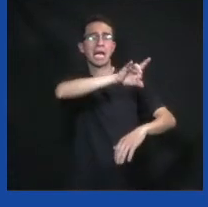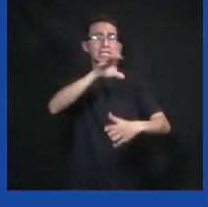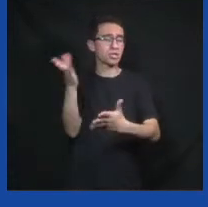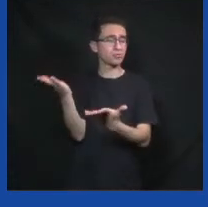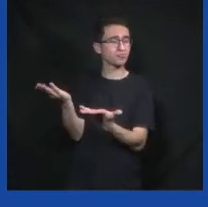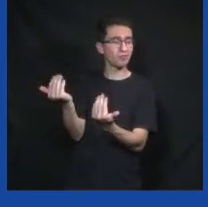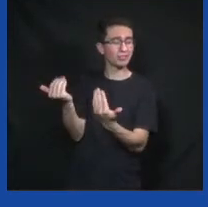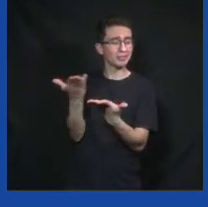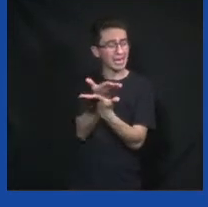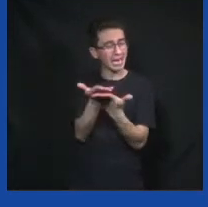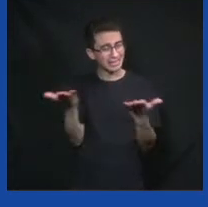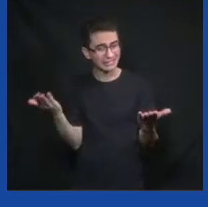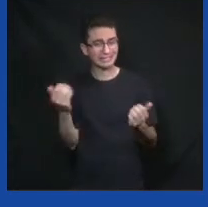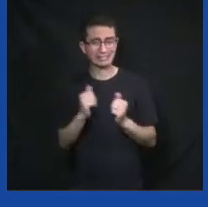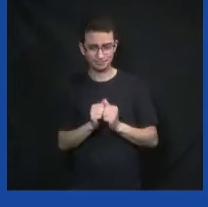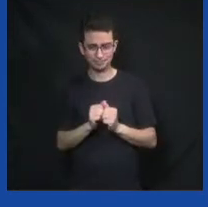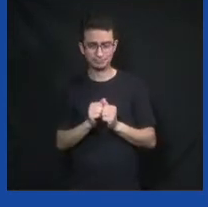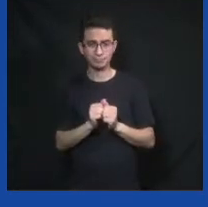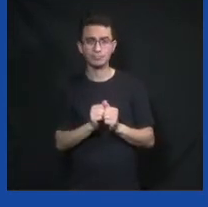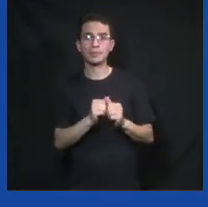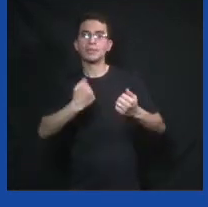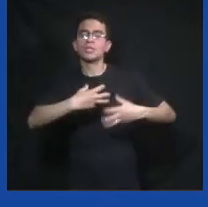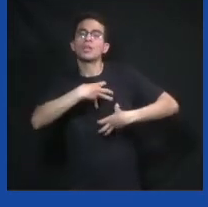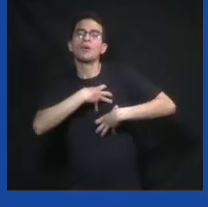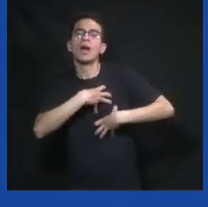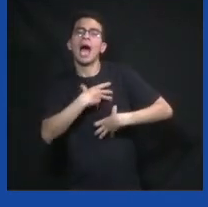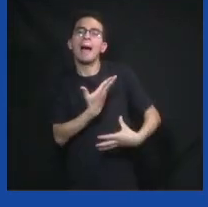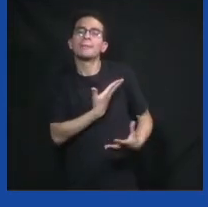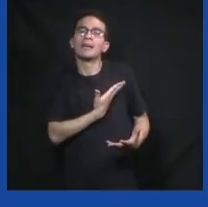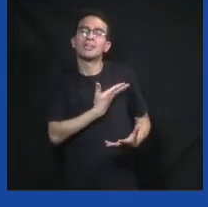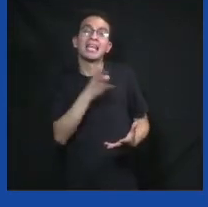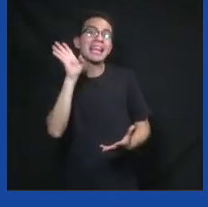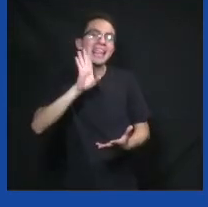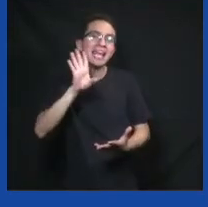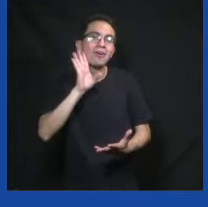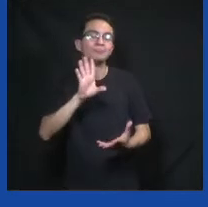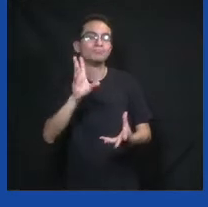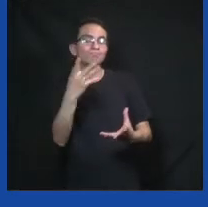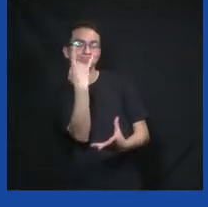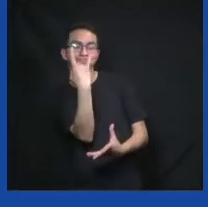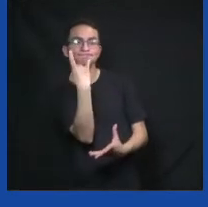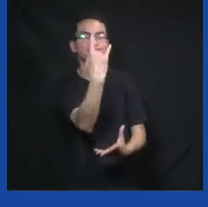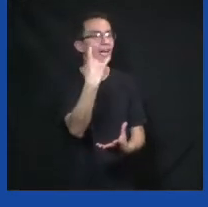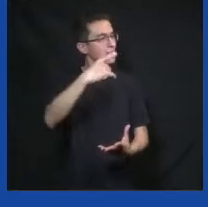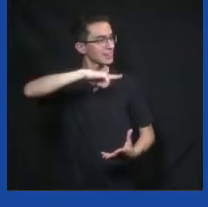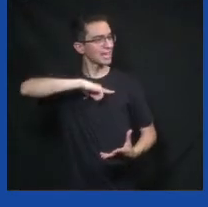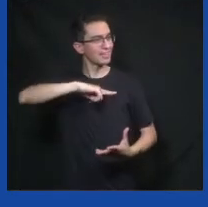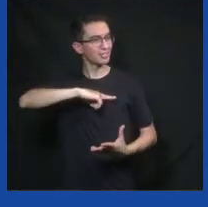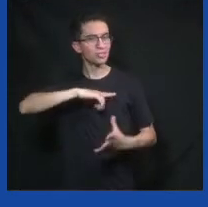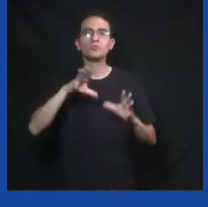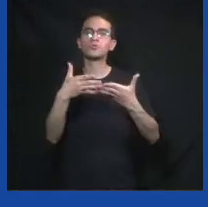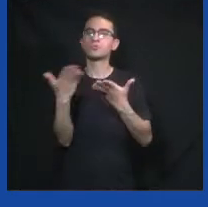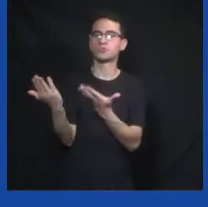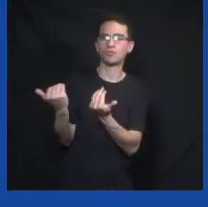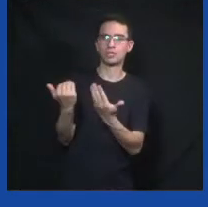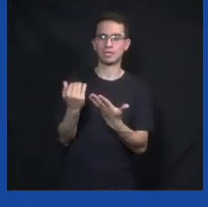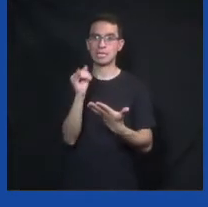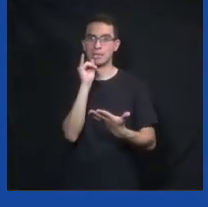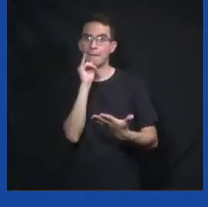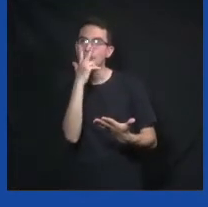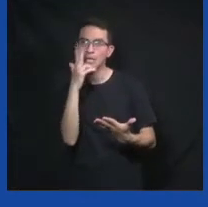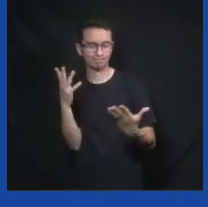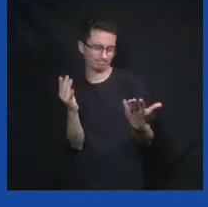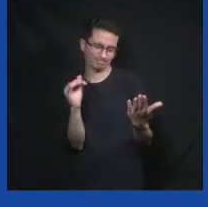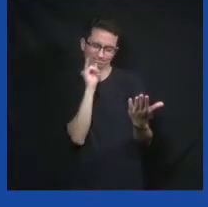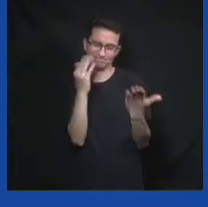terceira palavra, um terceiro A, é que é amigável, né? A política ainda é uma coisa muito vista como conflito, combate e ataque, essa lógica